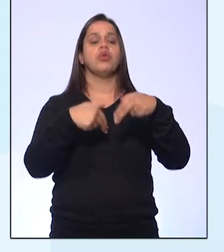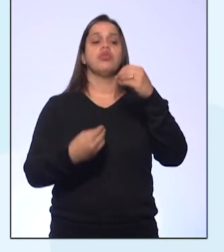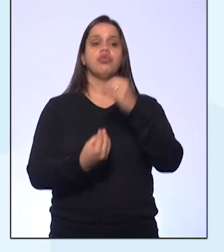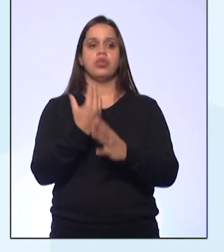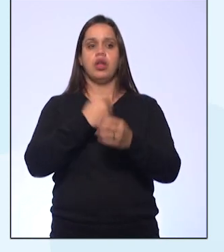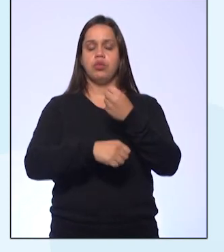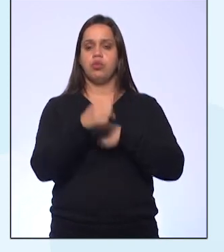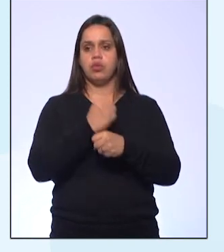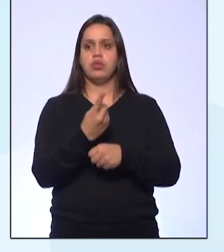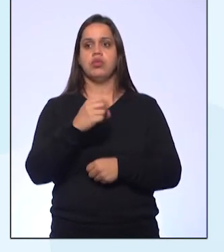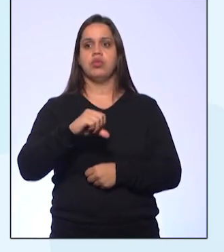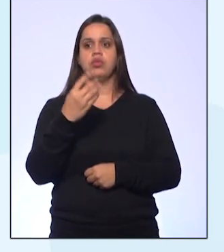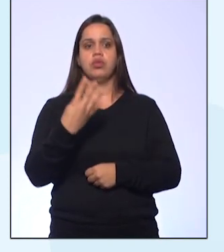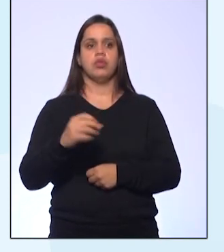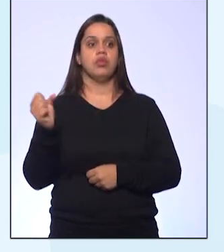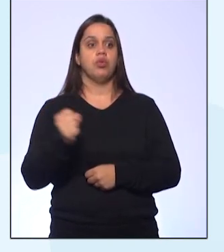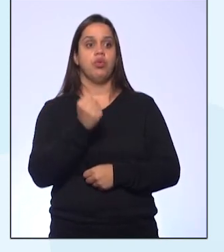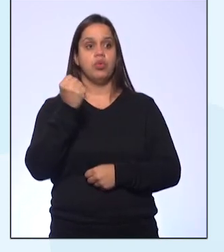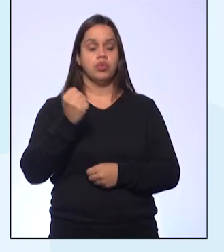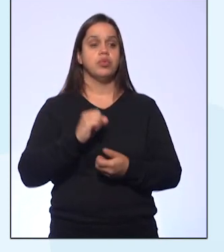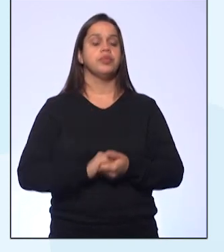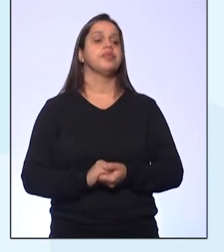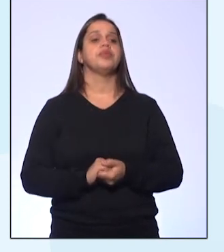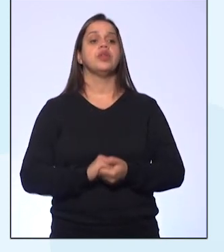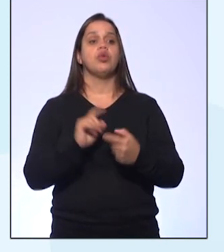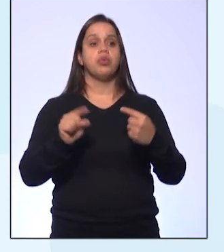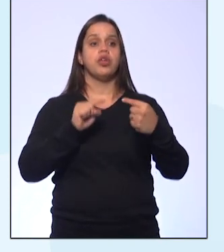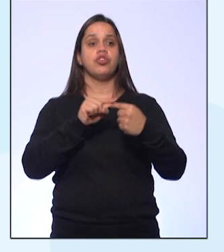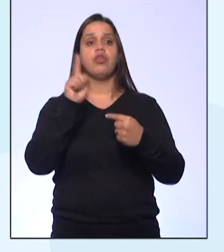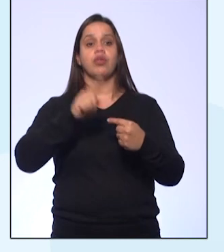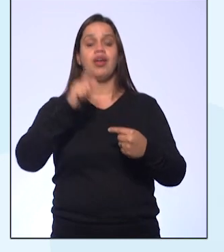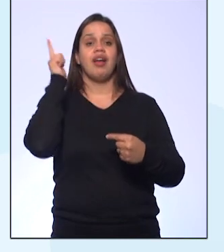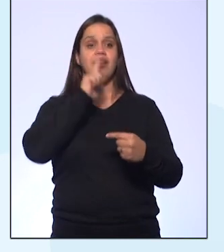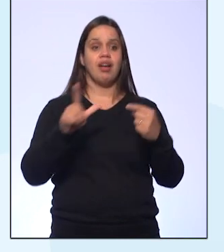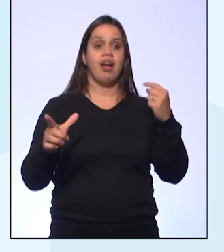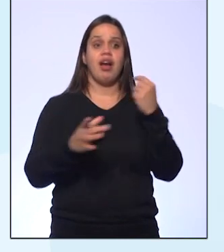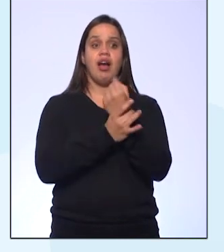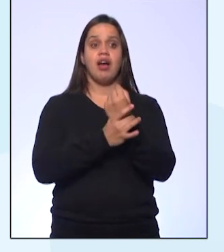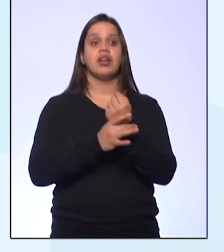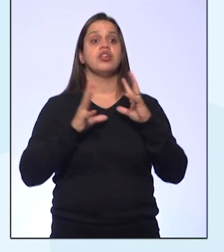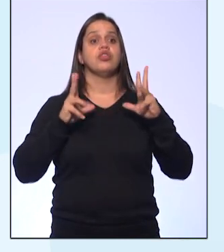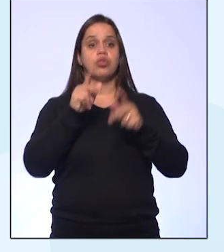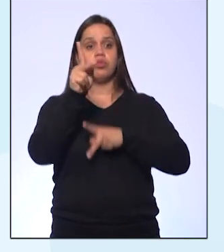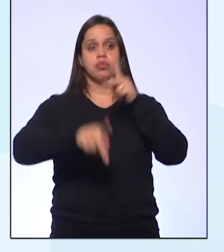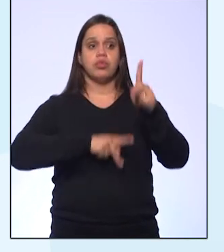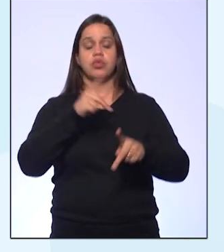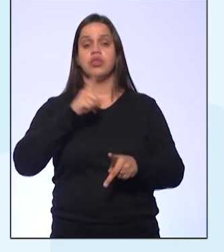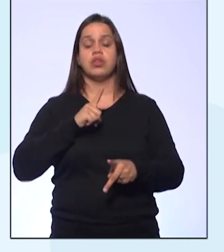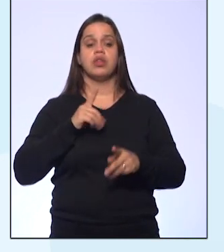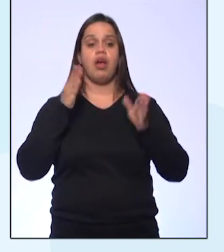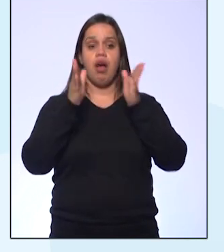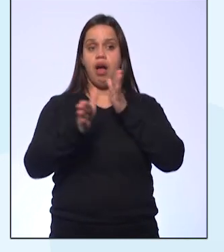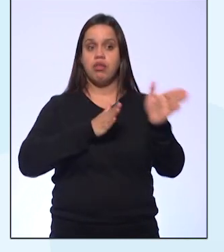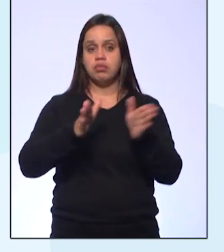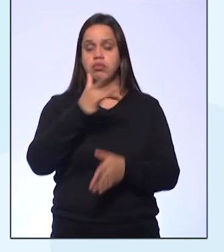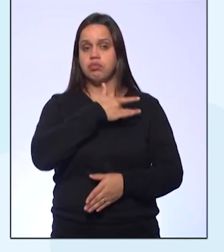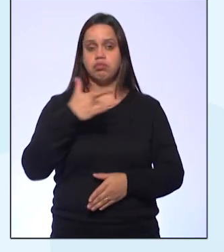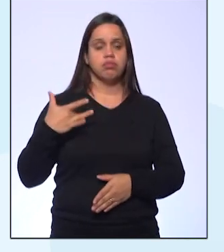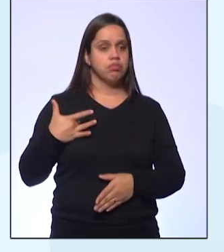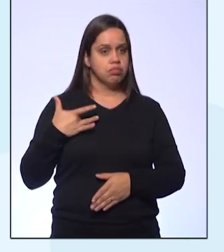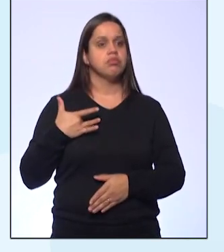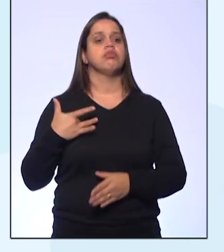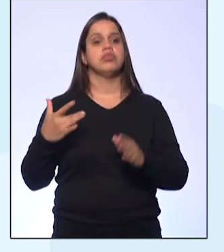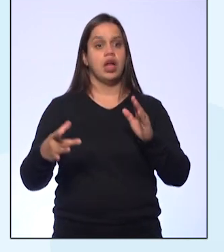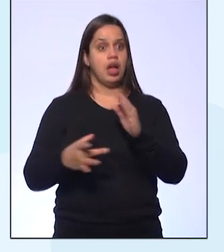foi fundada em 1948, objetiva garantir que todas as populações tenham acesso